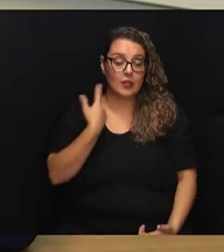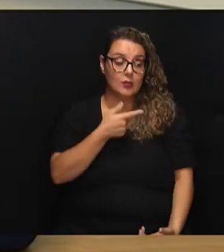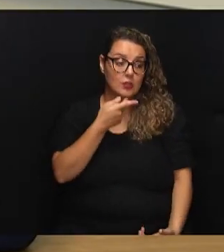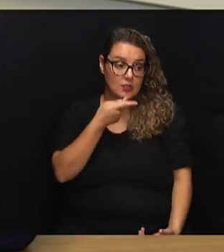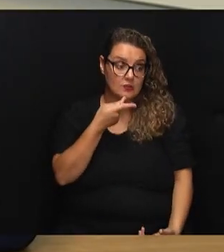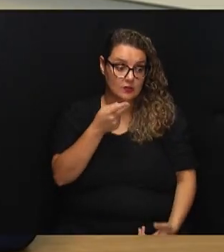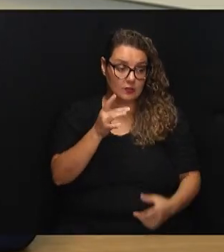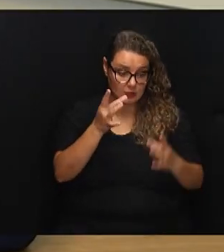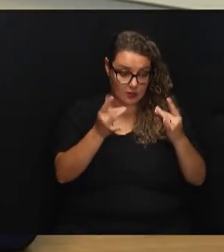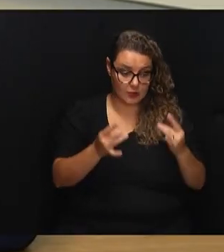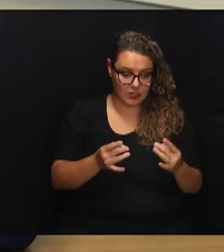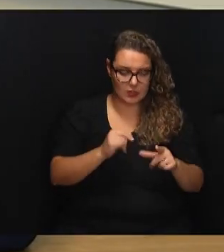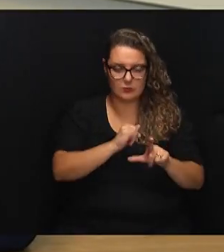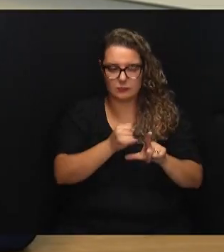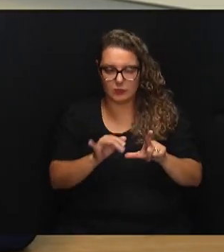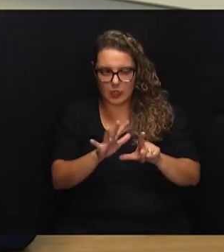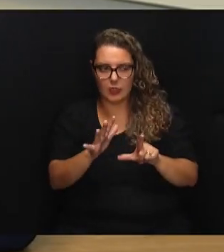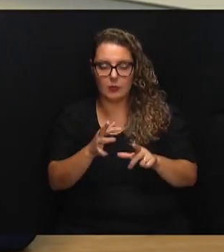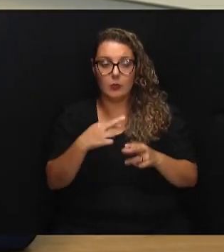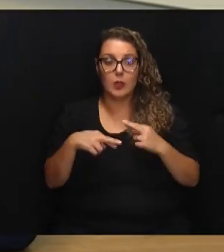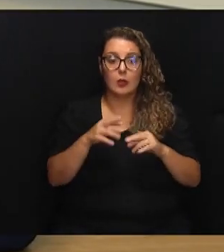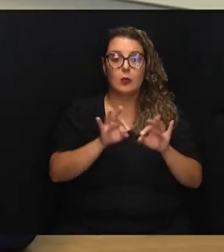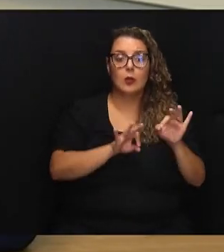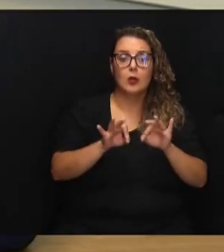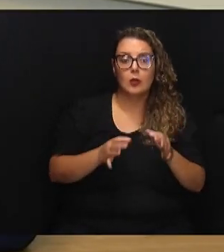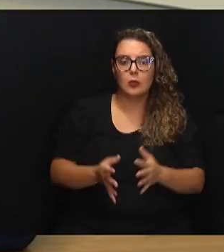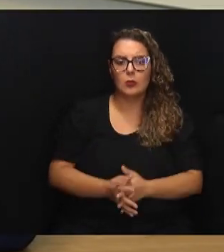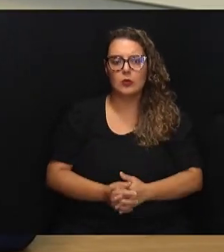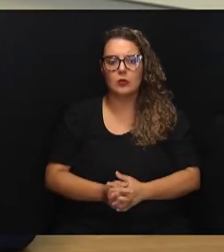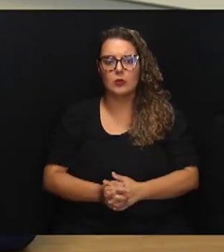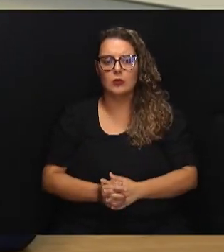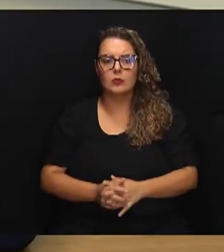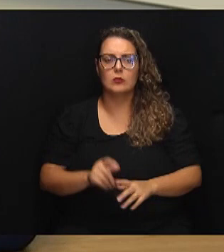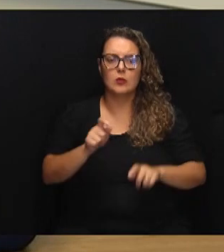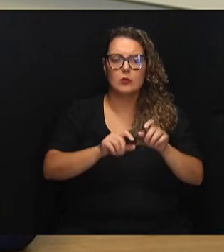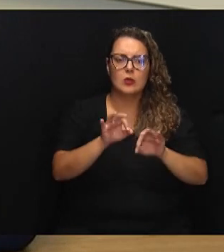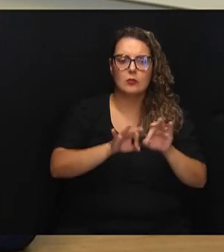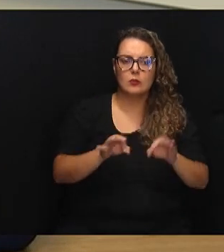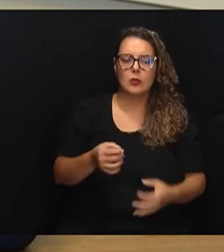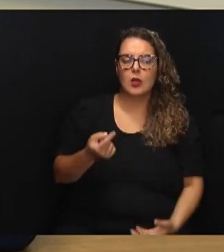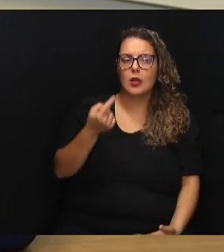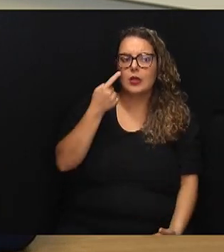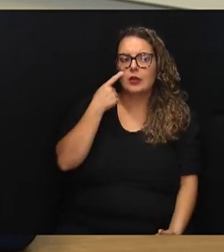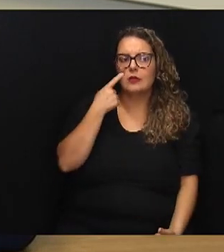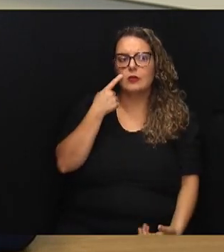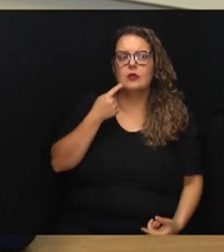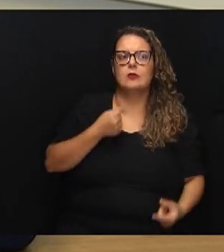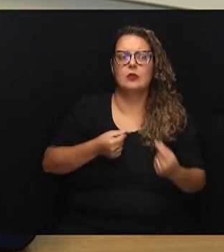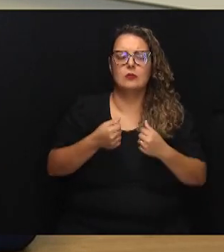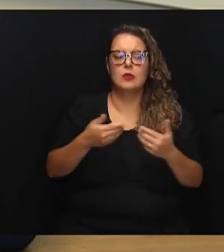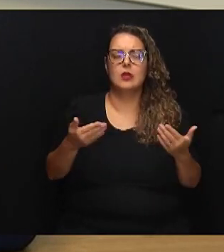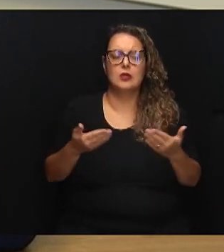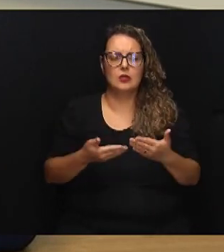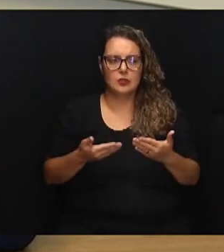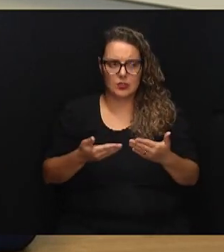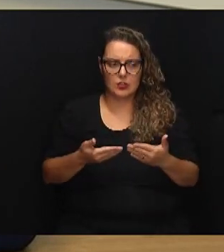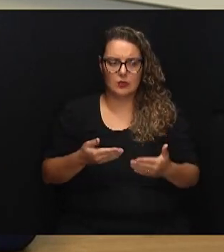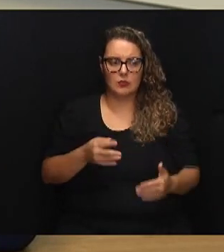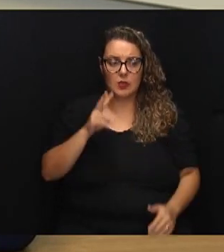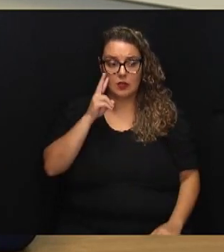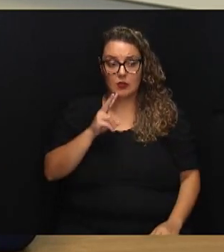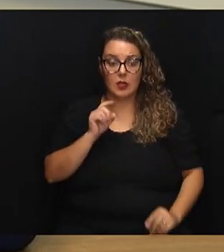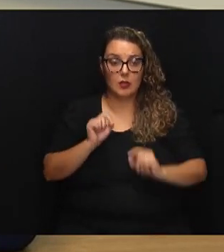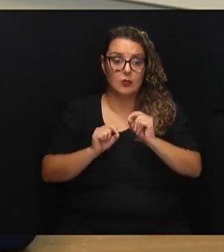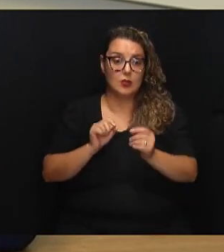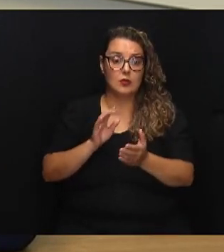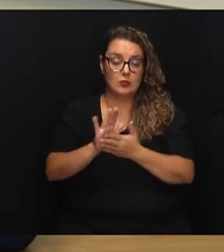da inflação, mas da questão do planejamento, da pessoa fazer o planejamento e ver o lado financeiro atual dela para ver o que ela pode